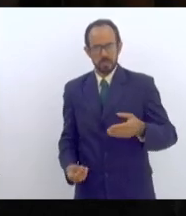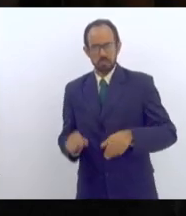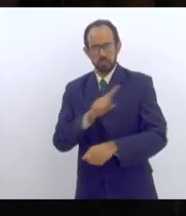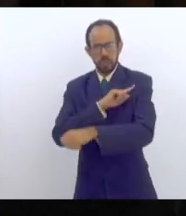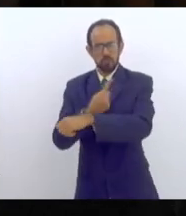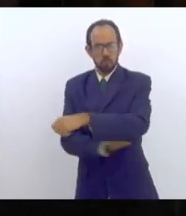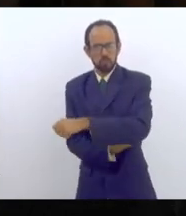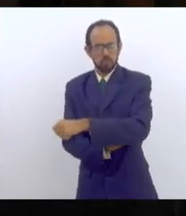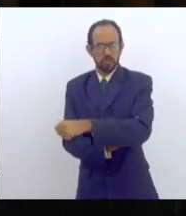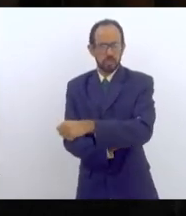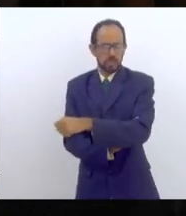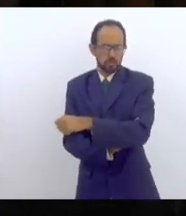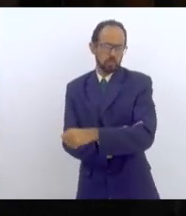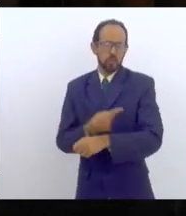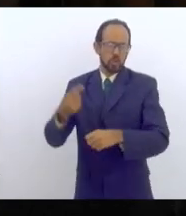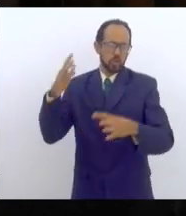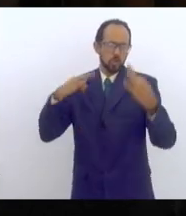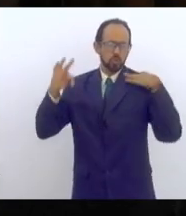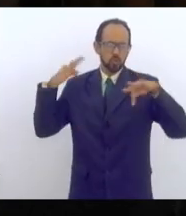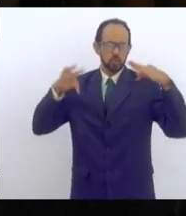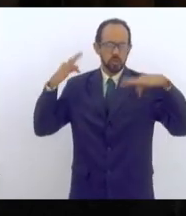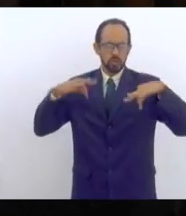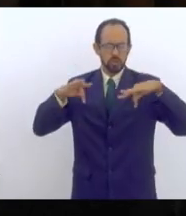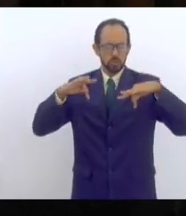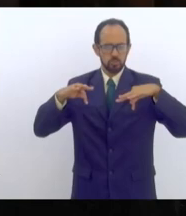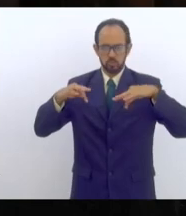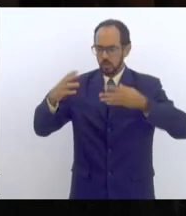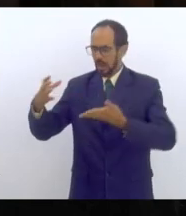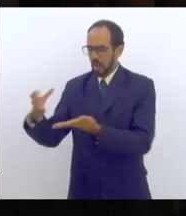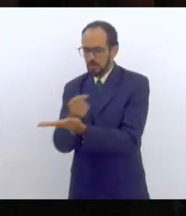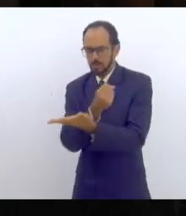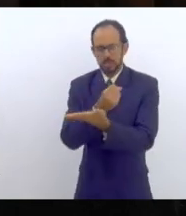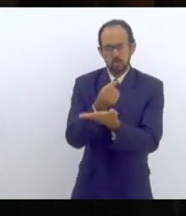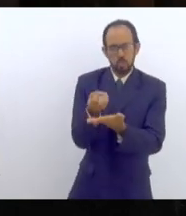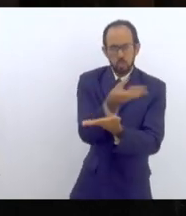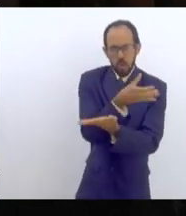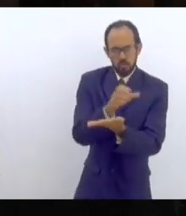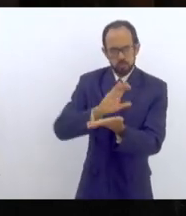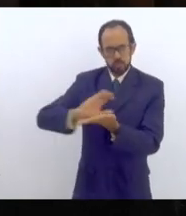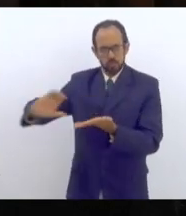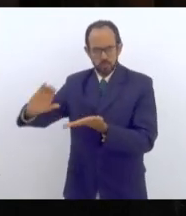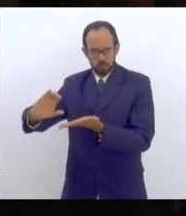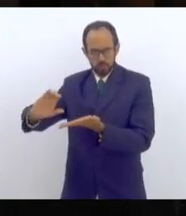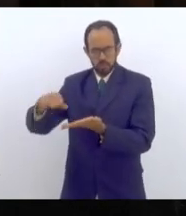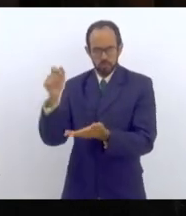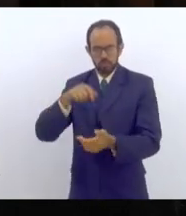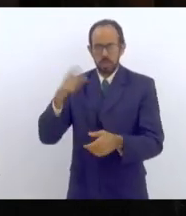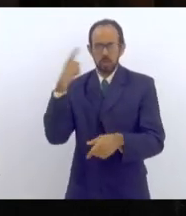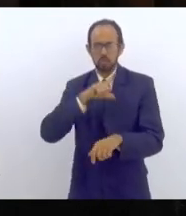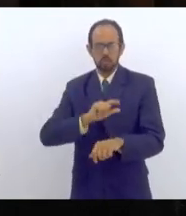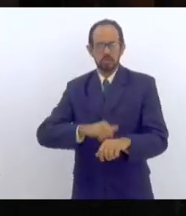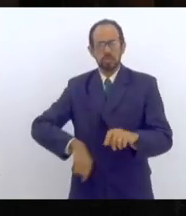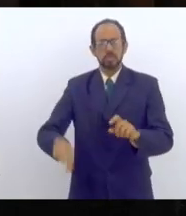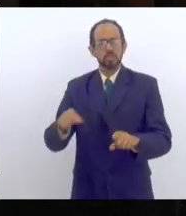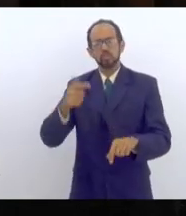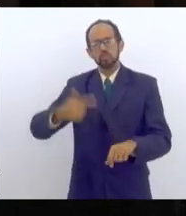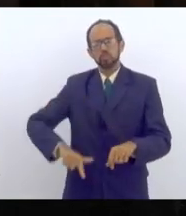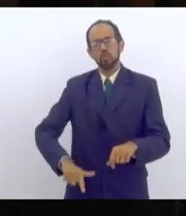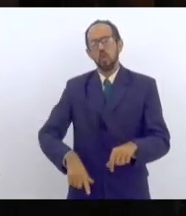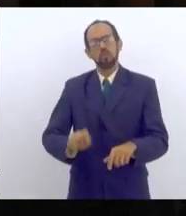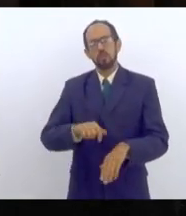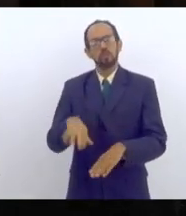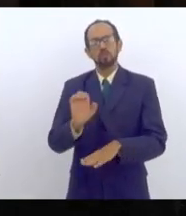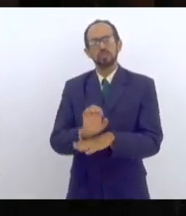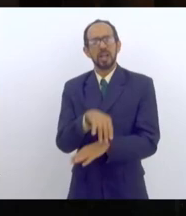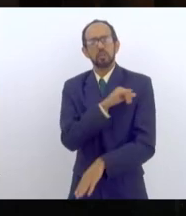a captação de novos investimentos, para resgatar o protagonismo do Rio de Janeiro no país e